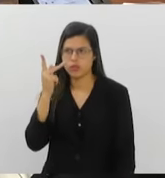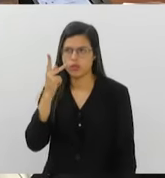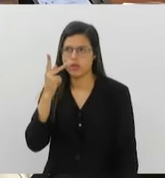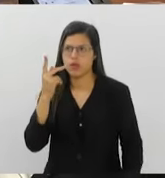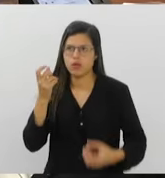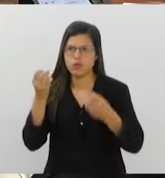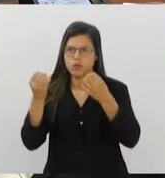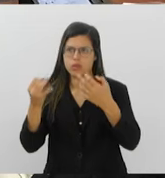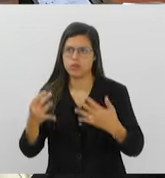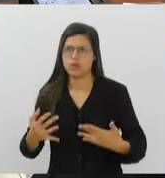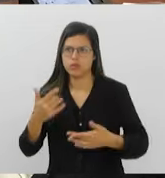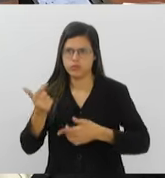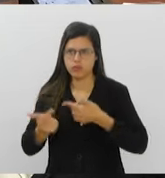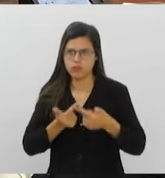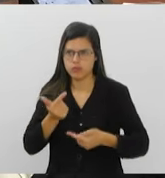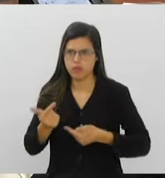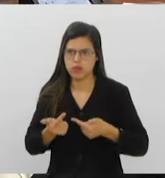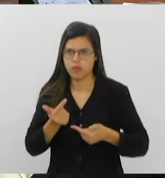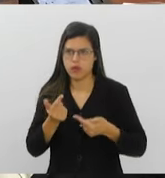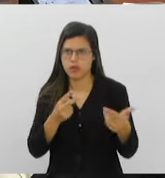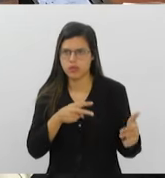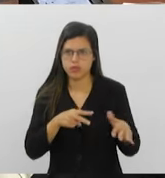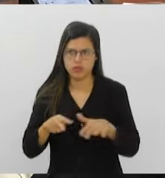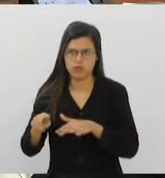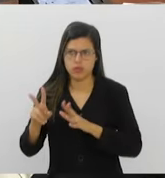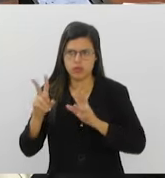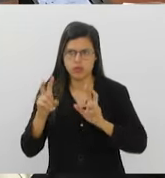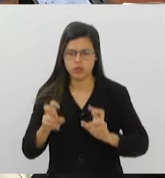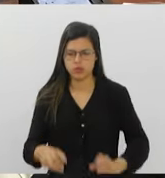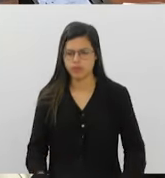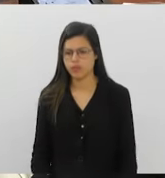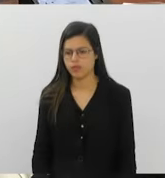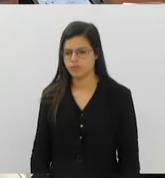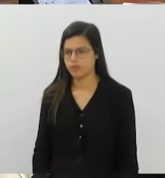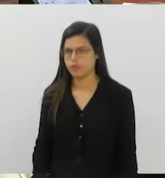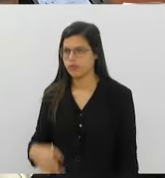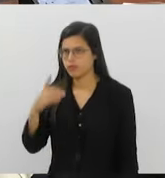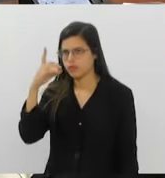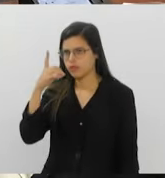pelo trabalho em conjunto nessa semana sobre essa pauta. Deputado Gualberto.